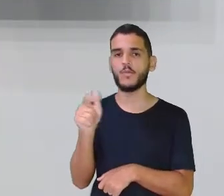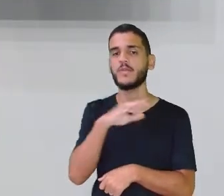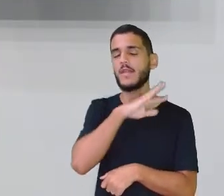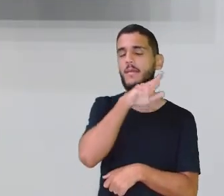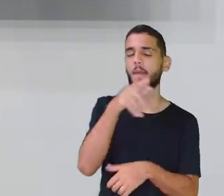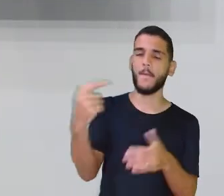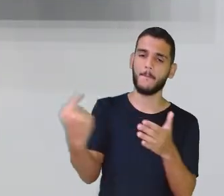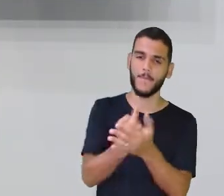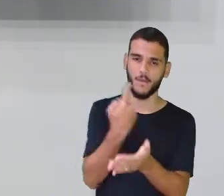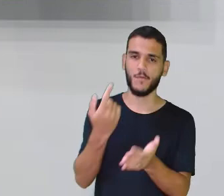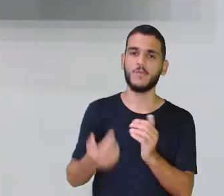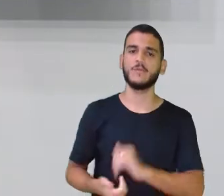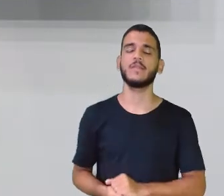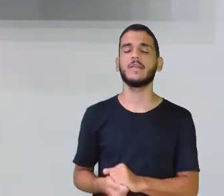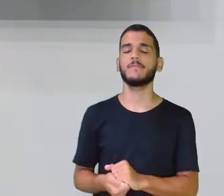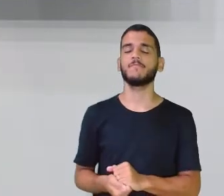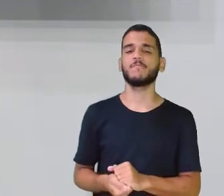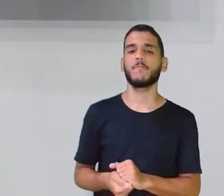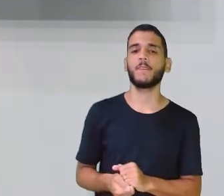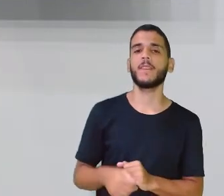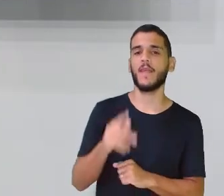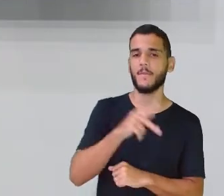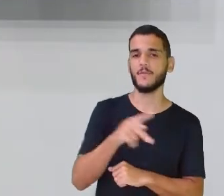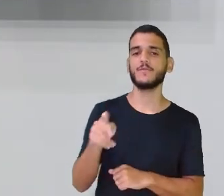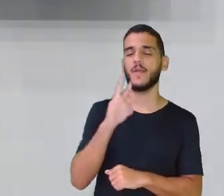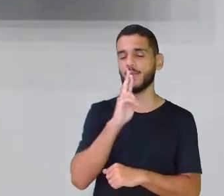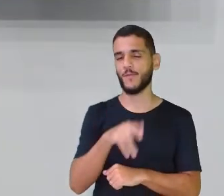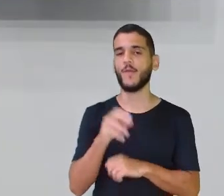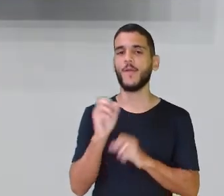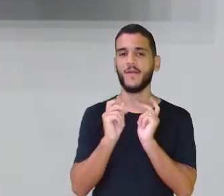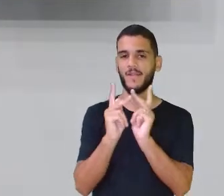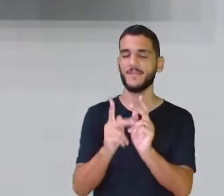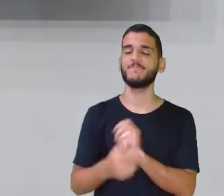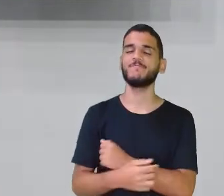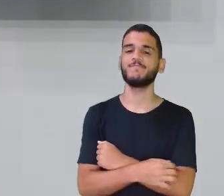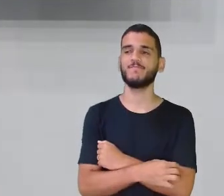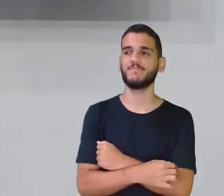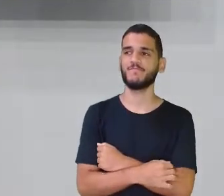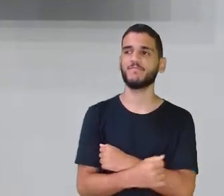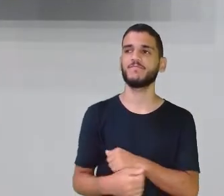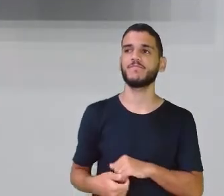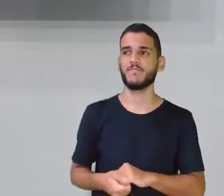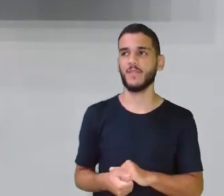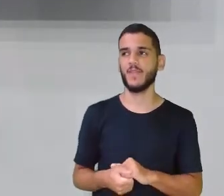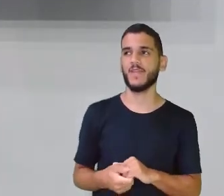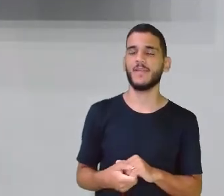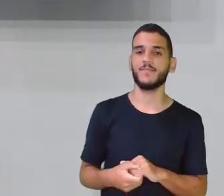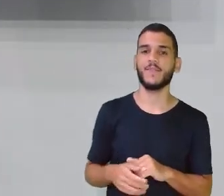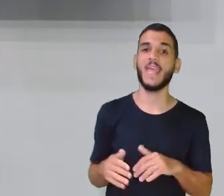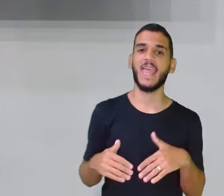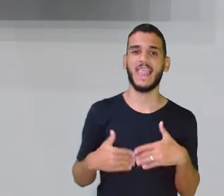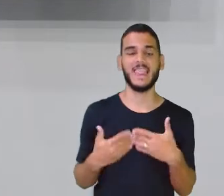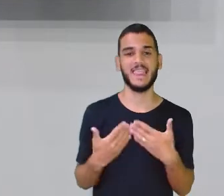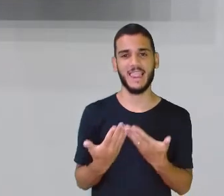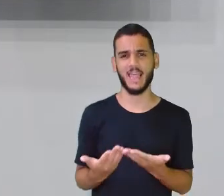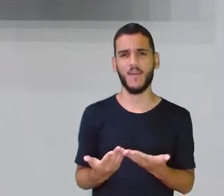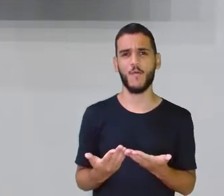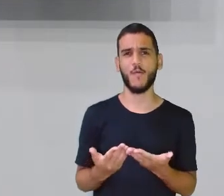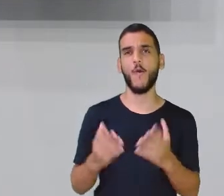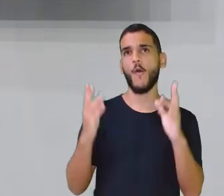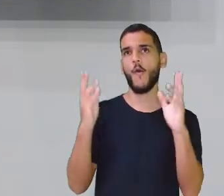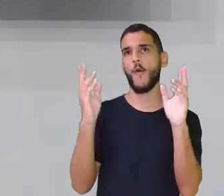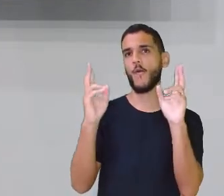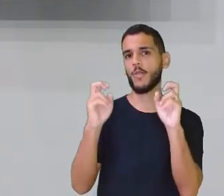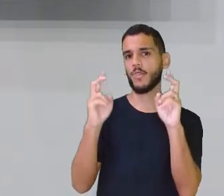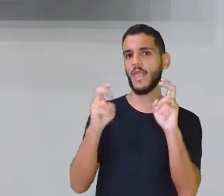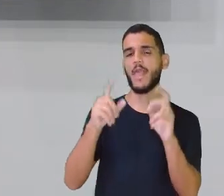pergunta aqui pra gente, fala com a professora Mauriceia que ela diz aqui, tá? Então, vamos, já que a gente está falando de bicho, a gente vai voltar